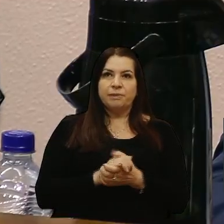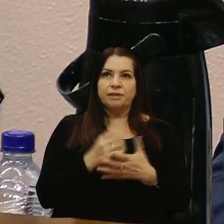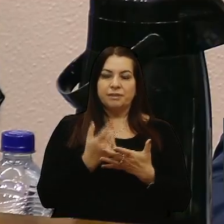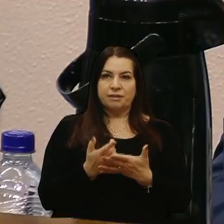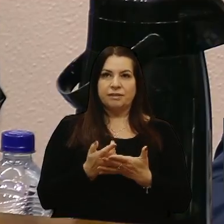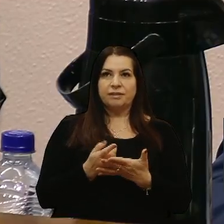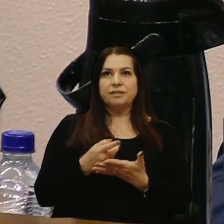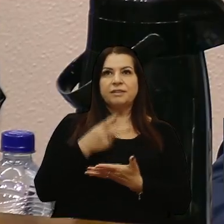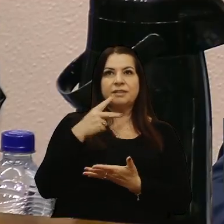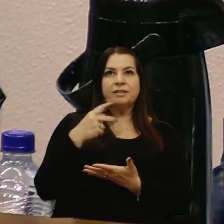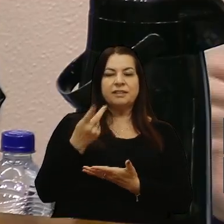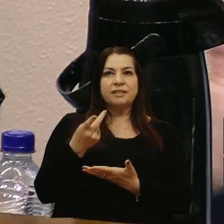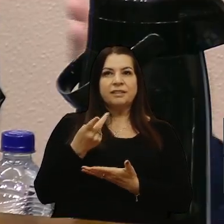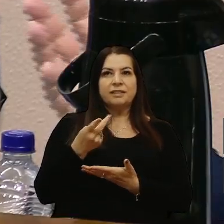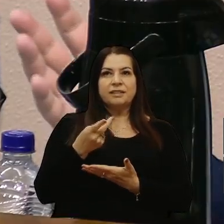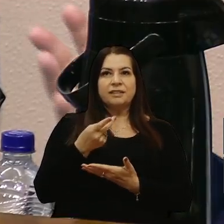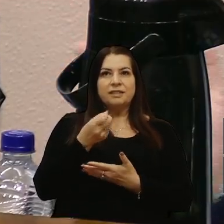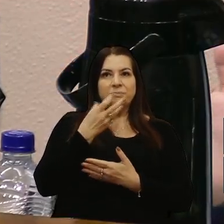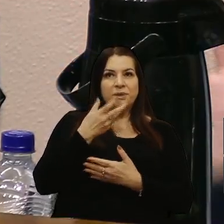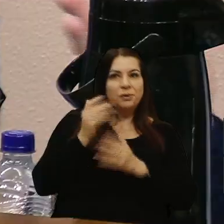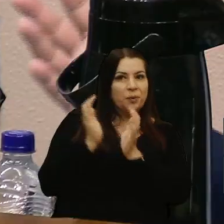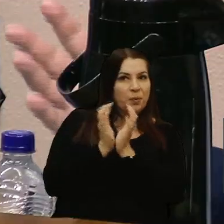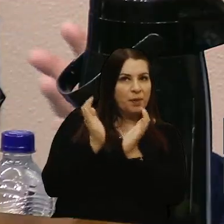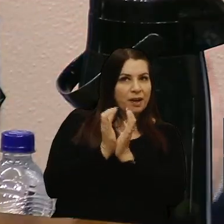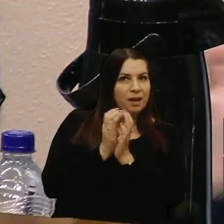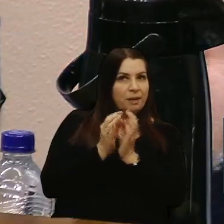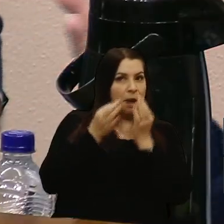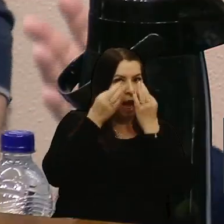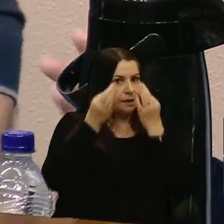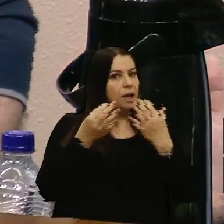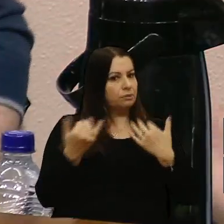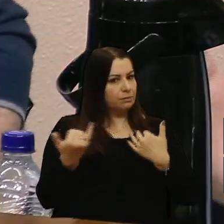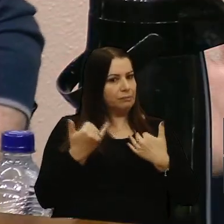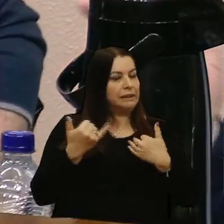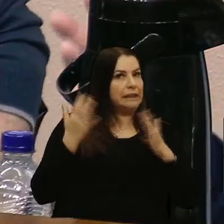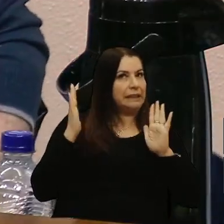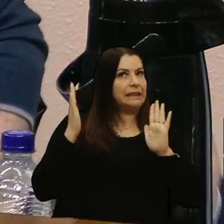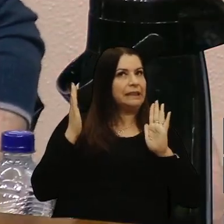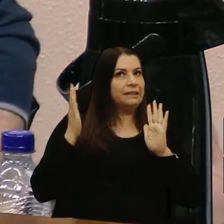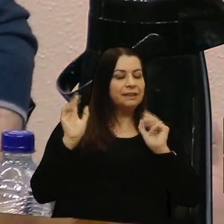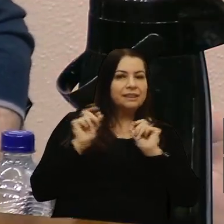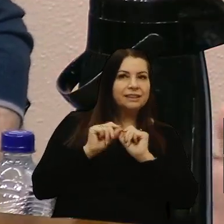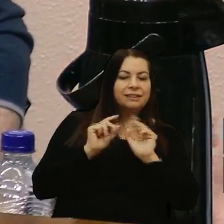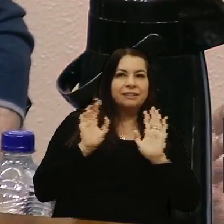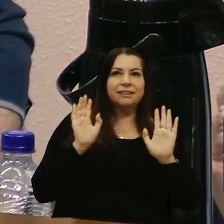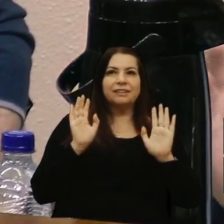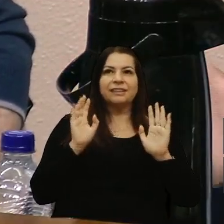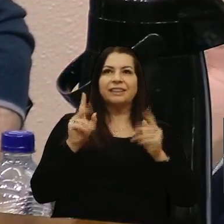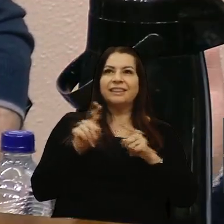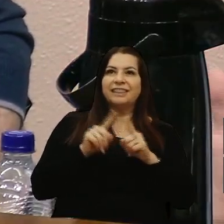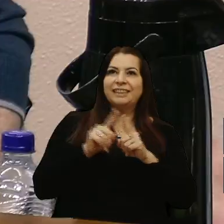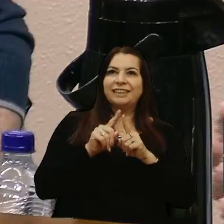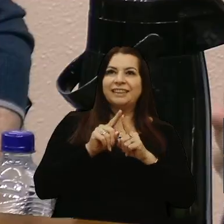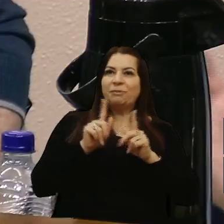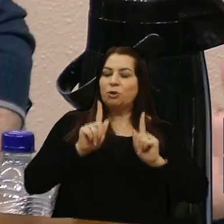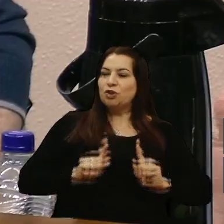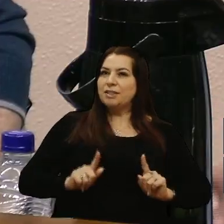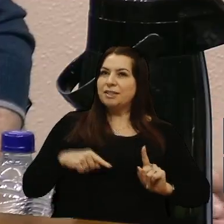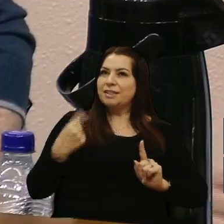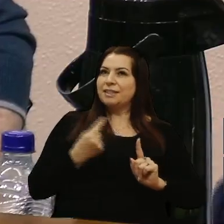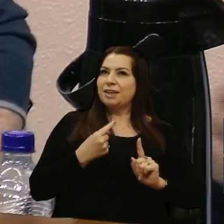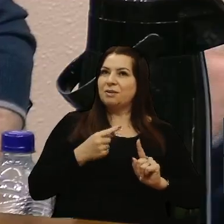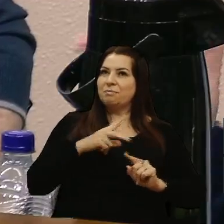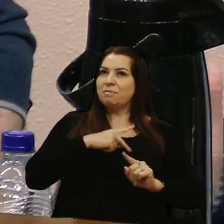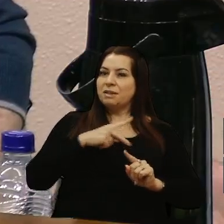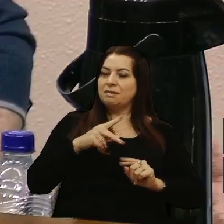Com a palavra, e ainda bem que eu tenho colegas aqui muito atentos, né? A gente fazemos uma gestão aqui, uma